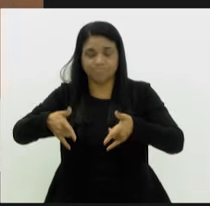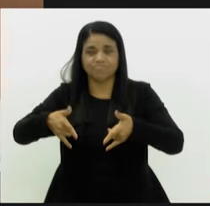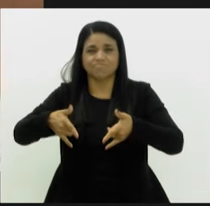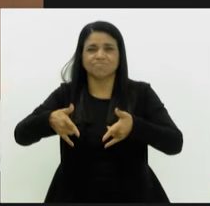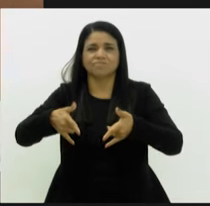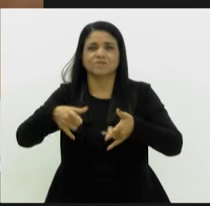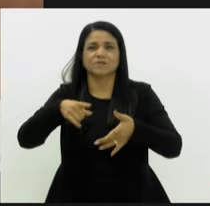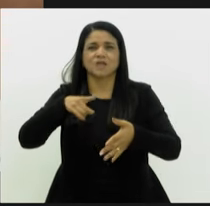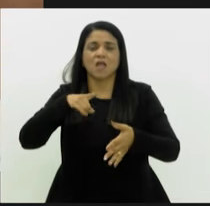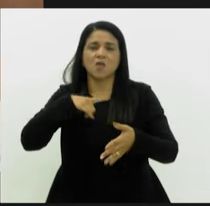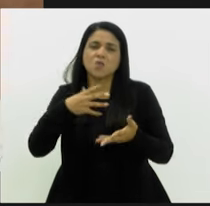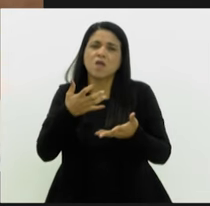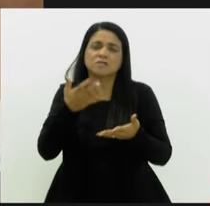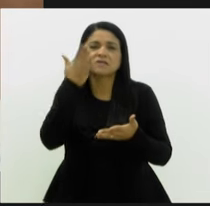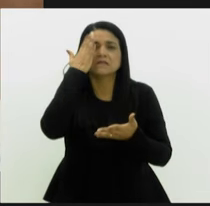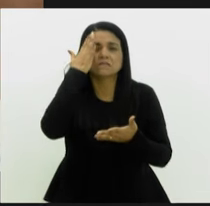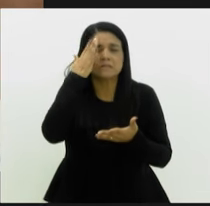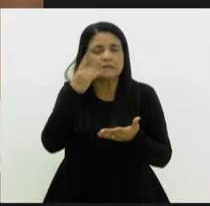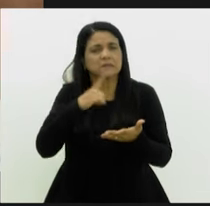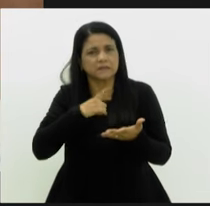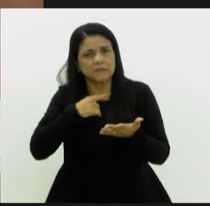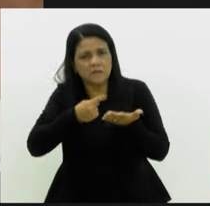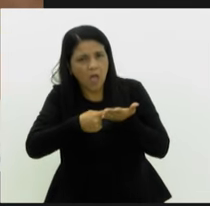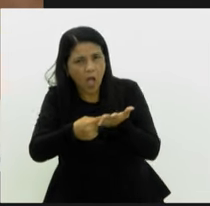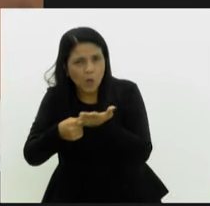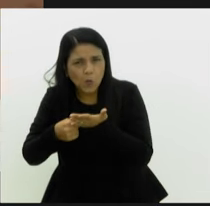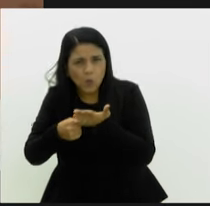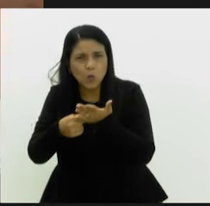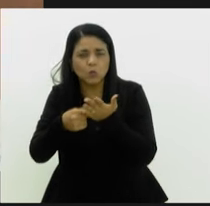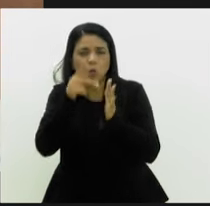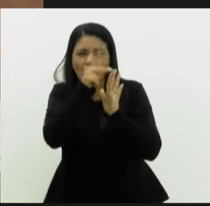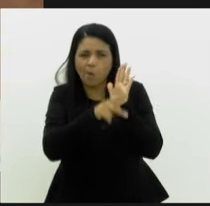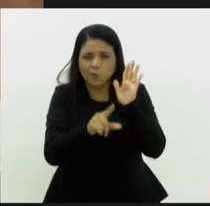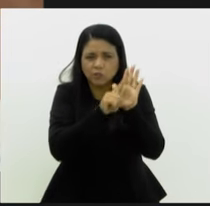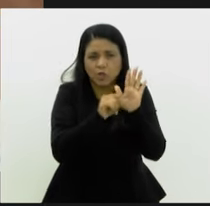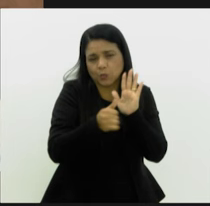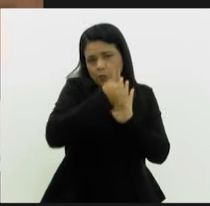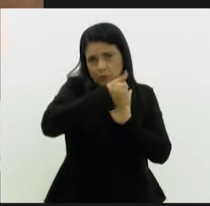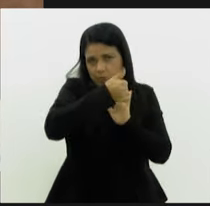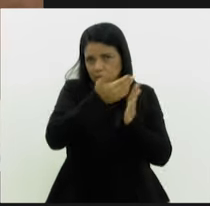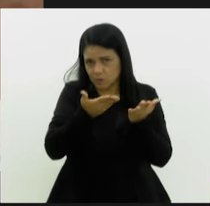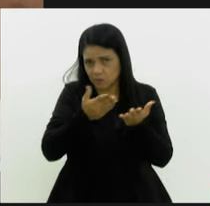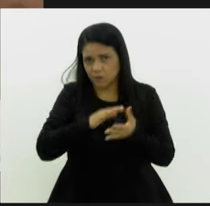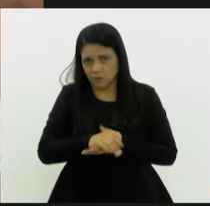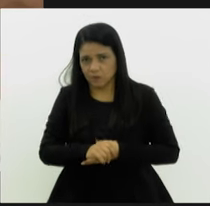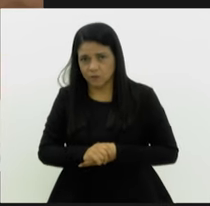algum acordo? Foi feito algum acordo em relação a esse primeiro projeto?